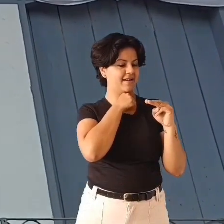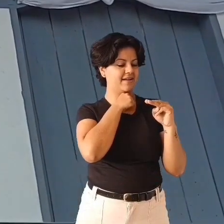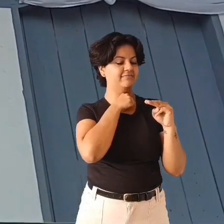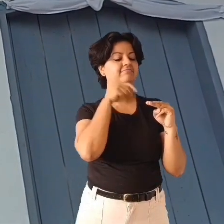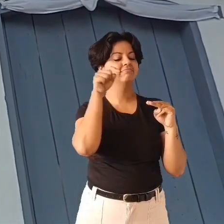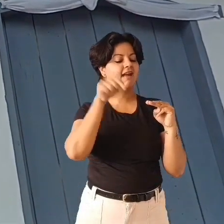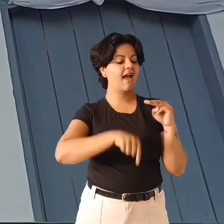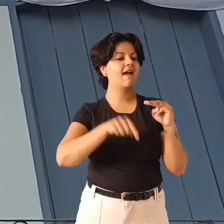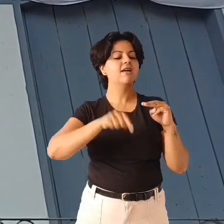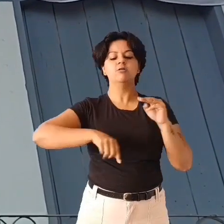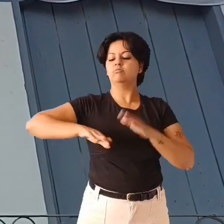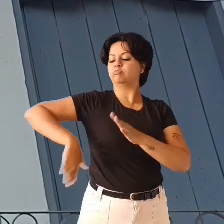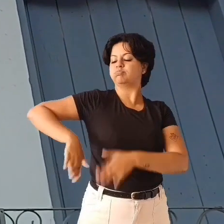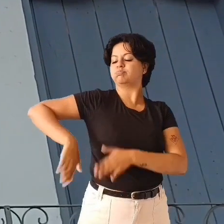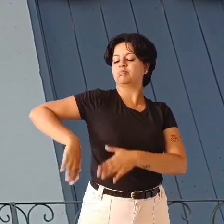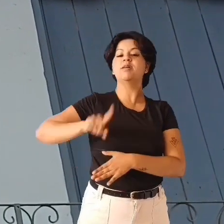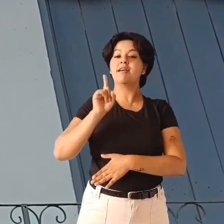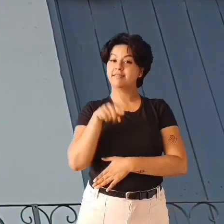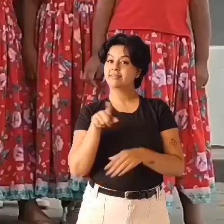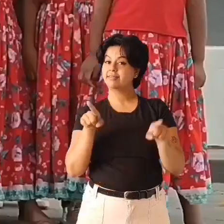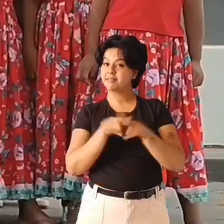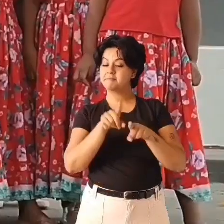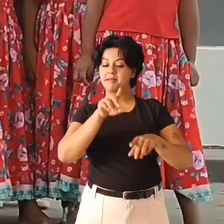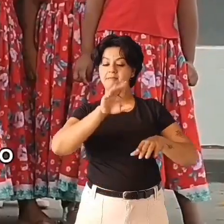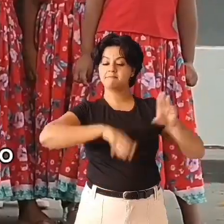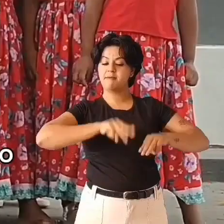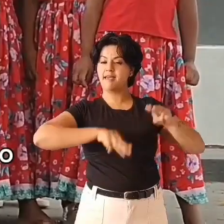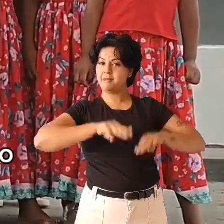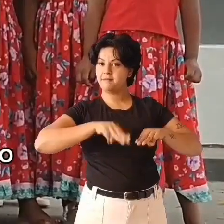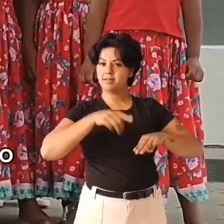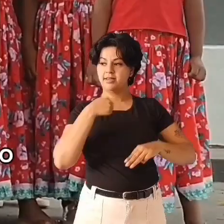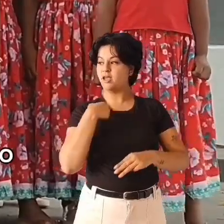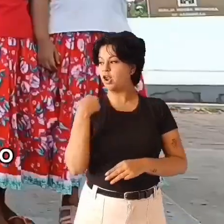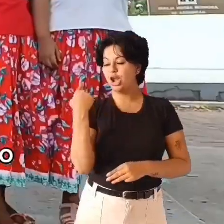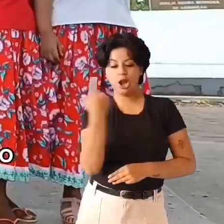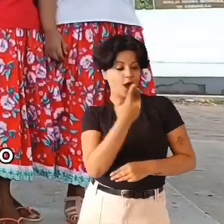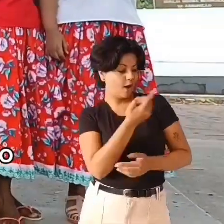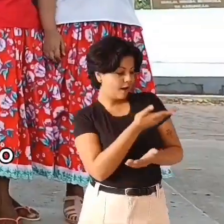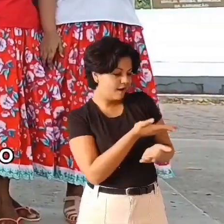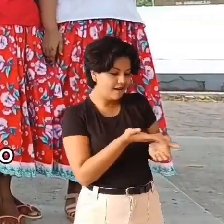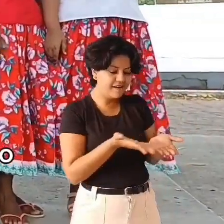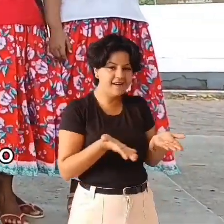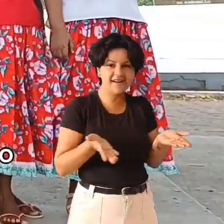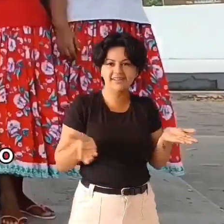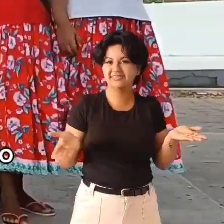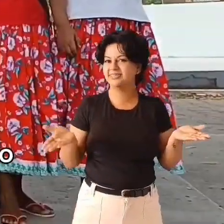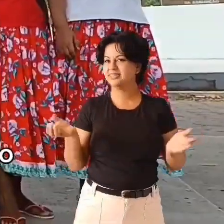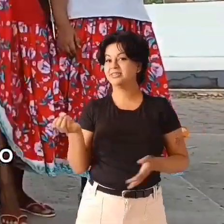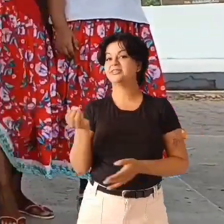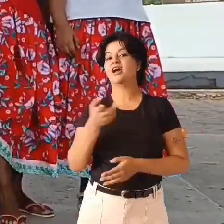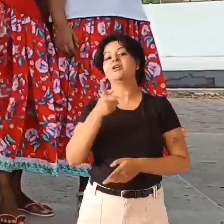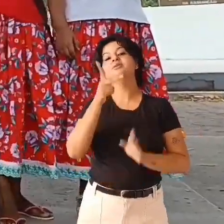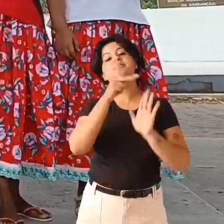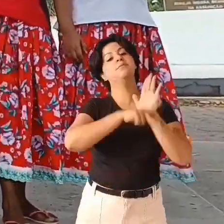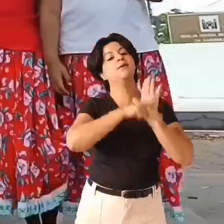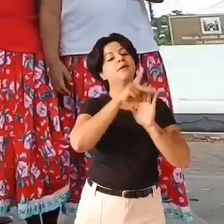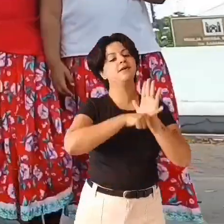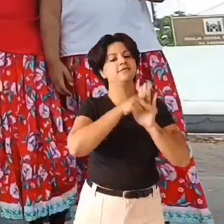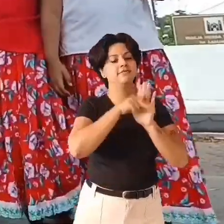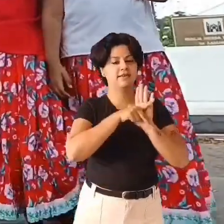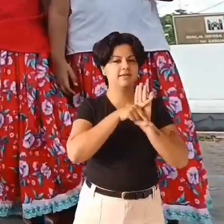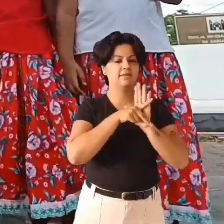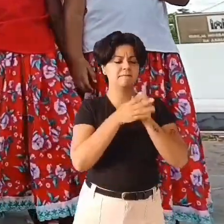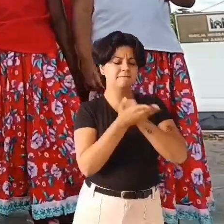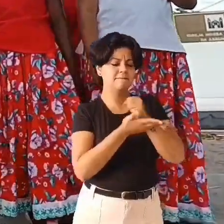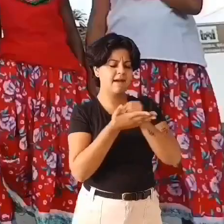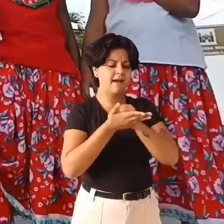Mazagão Velho, a terra do Batuque e do Marabaixo. E eu estou aqui com essa nova geração, a geração do